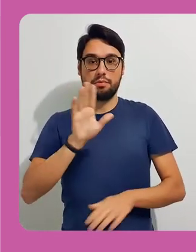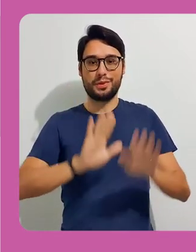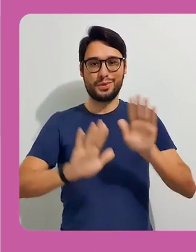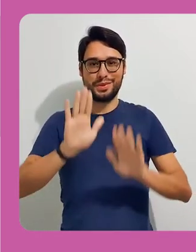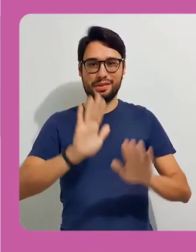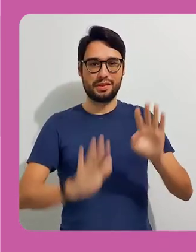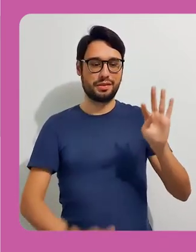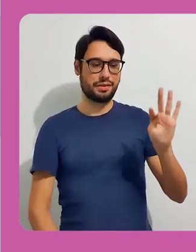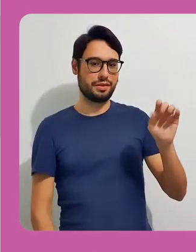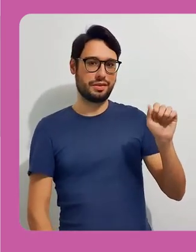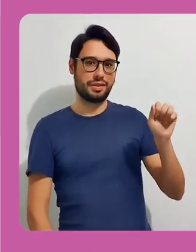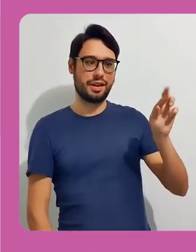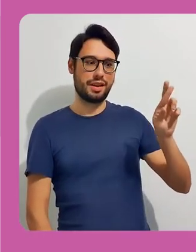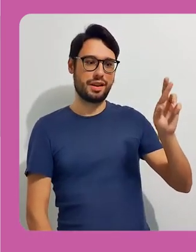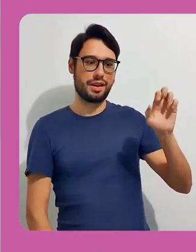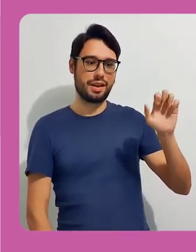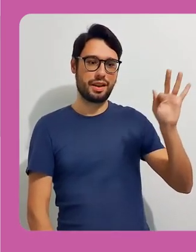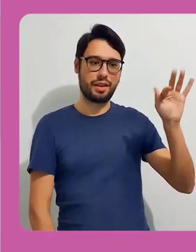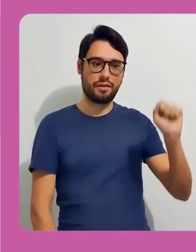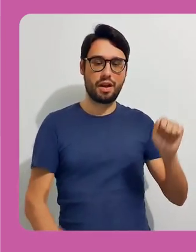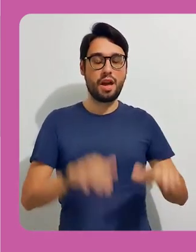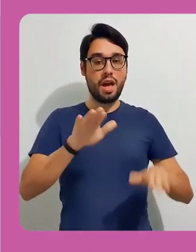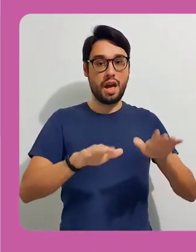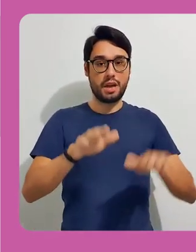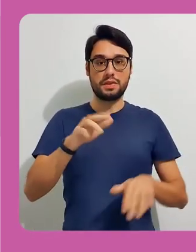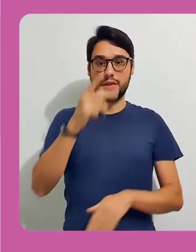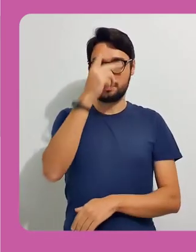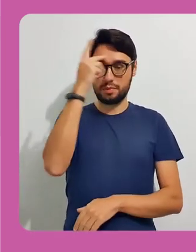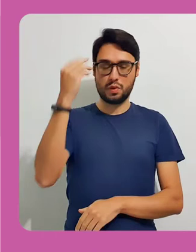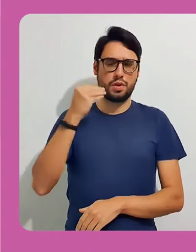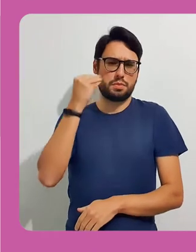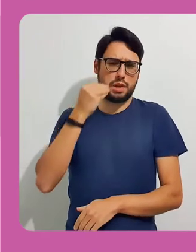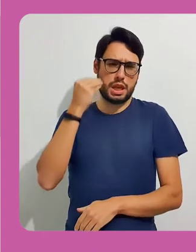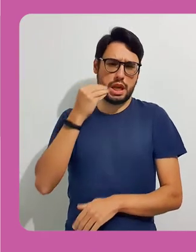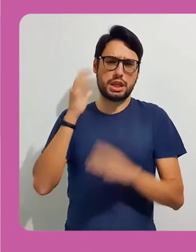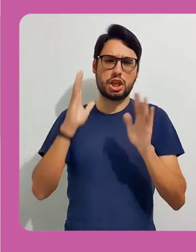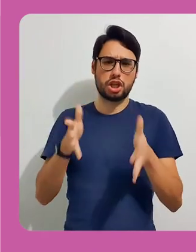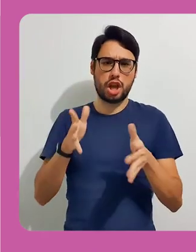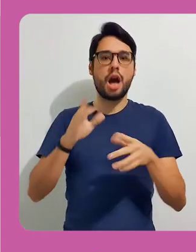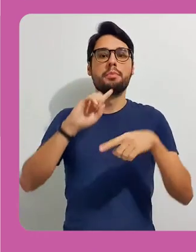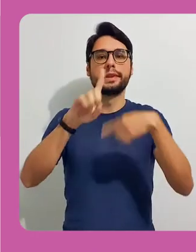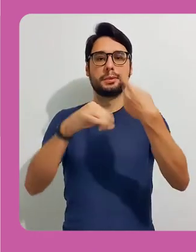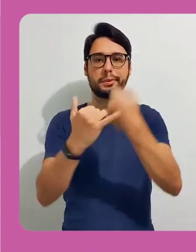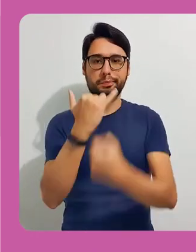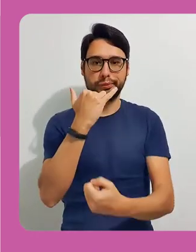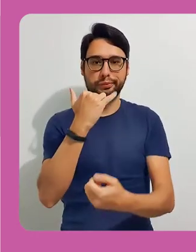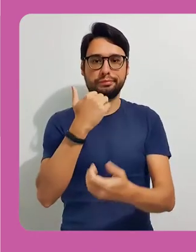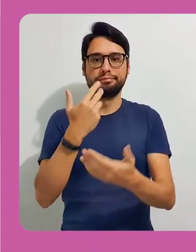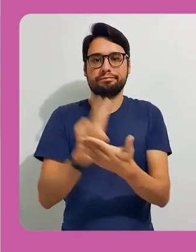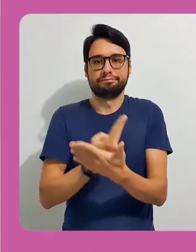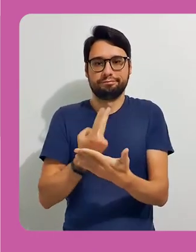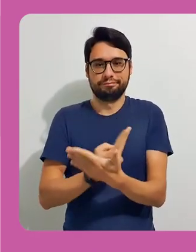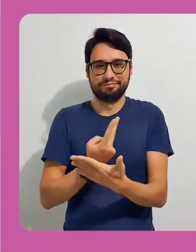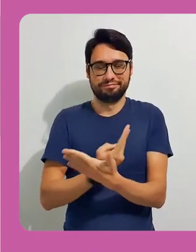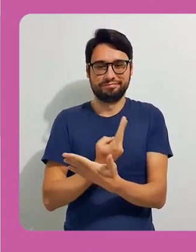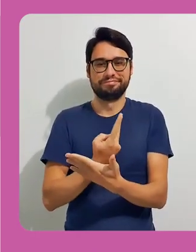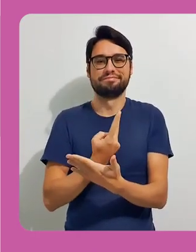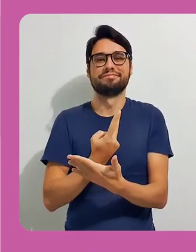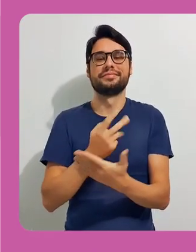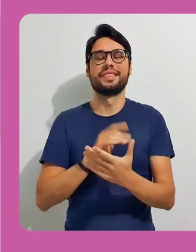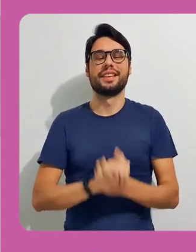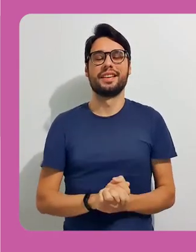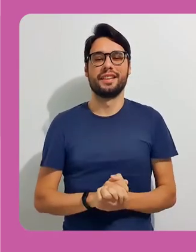criação desse tipo de tarefa a gente comete alguns erros né e isso foi o que